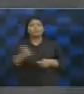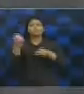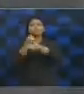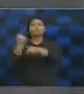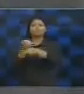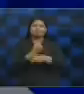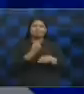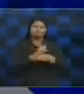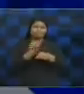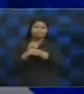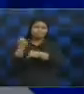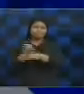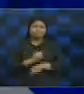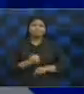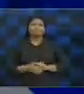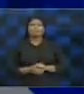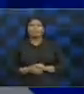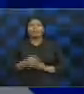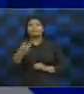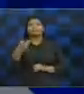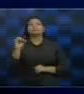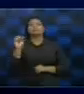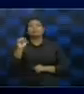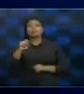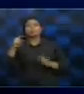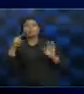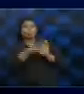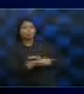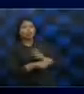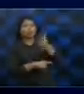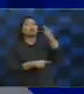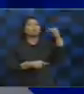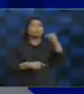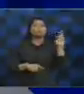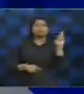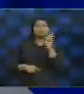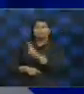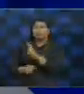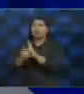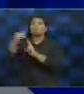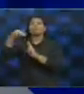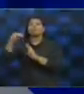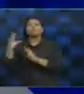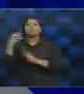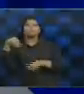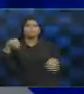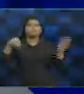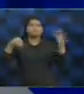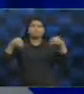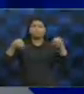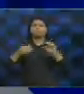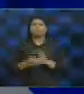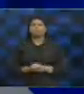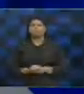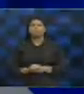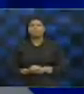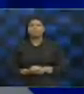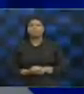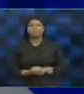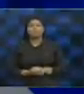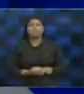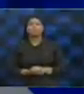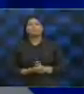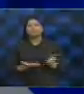infraestrutura. 30 segundos para a pergunta, 2 para a resposta, 1 minuto para o comentário. Muito bem. Fiz mais de